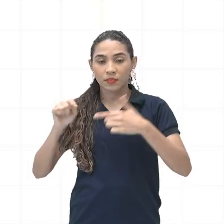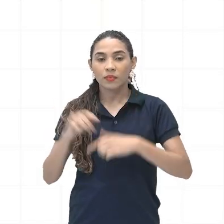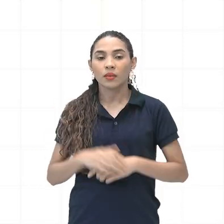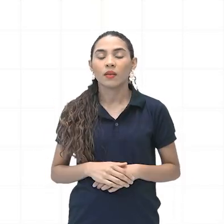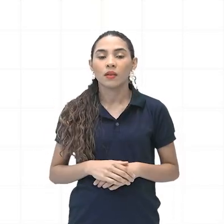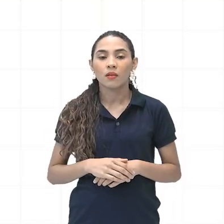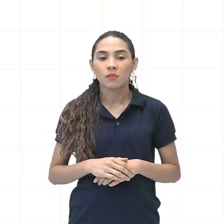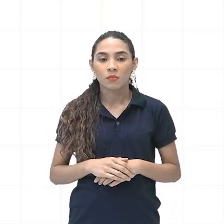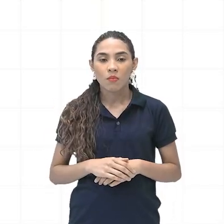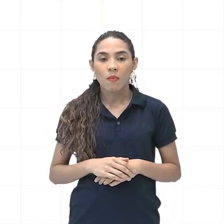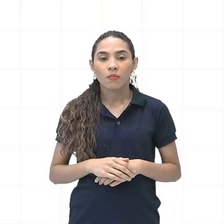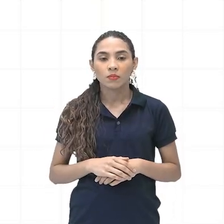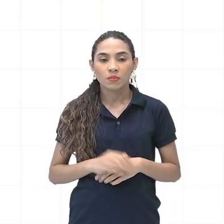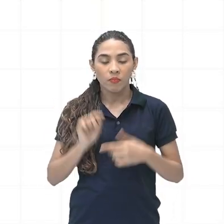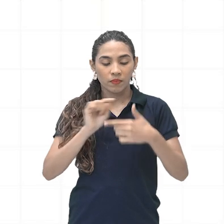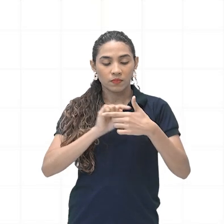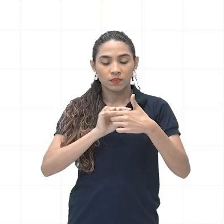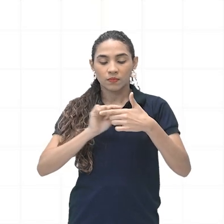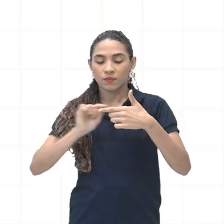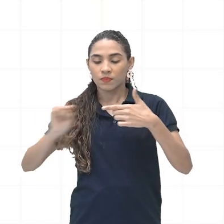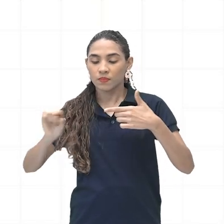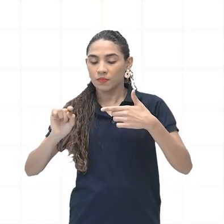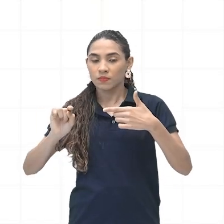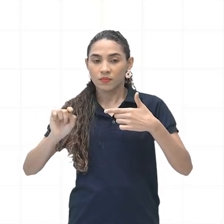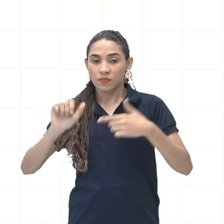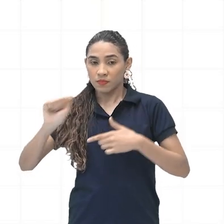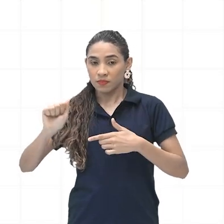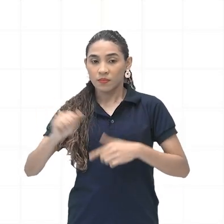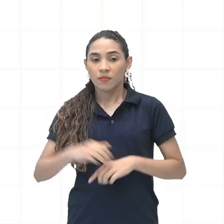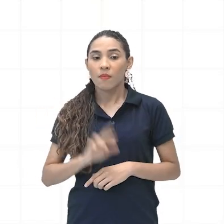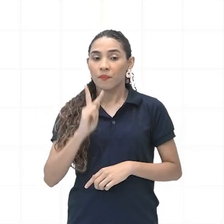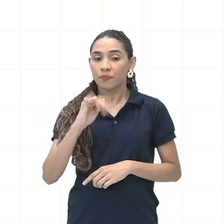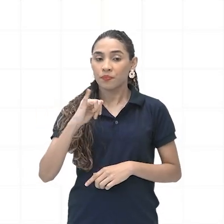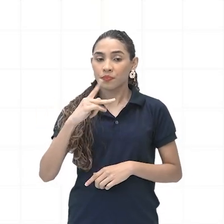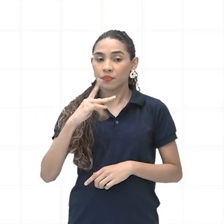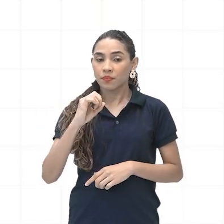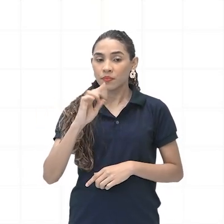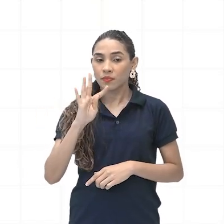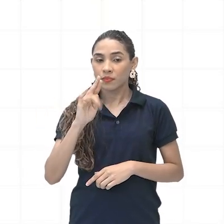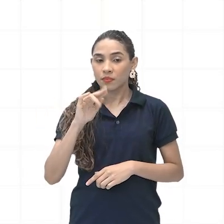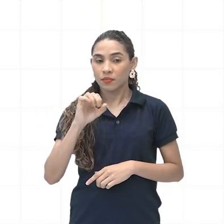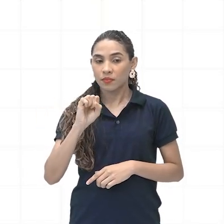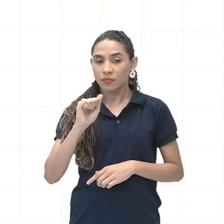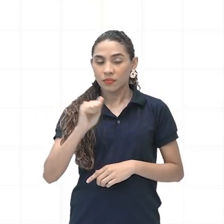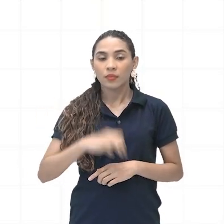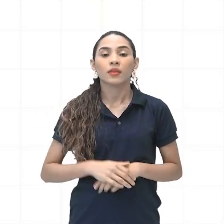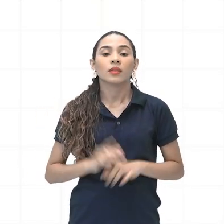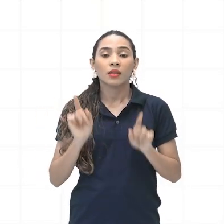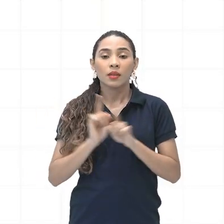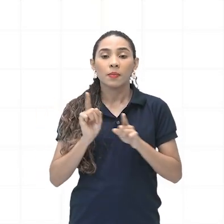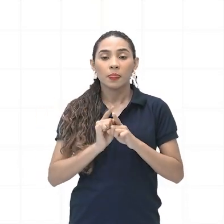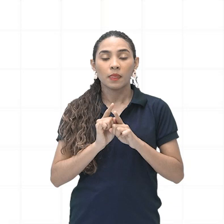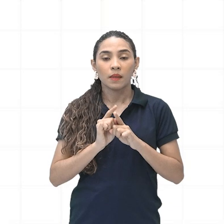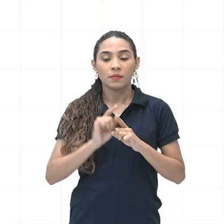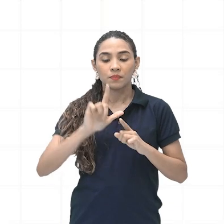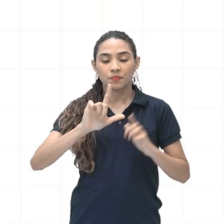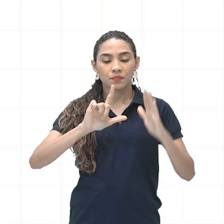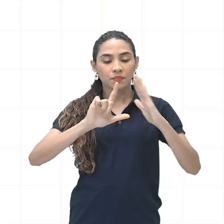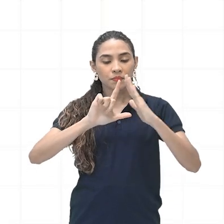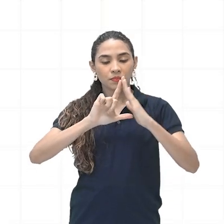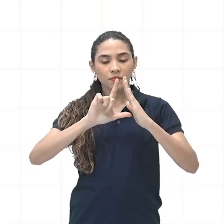A hipotenusa aqui é o nosso A, que é esse grandão. E no triângulo menor, a hipotenusa vai ser esse lado